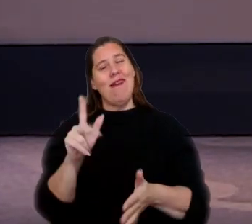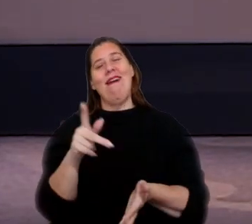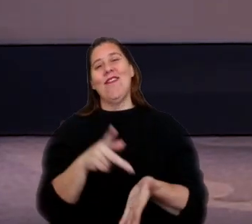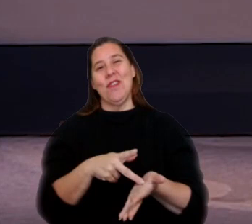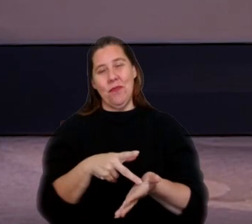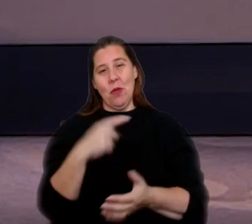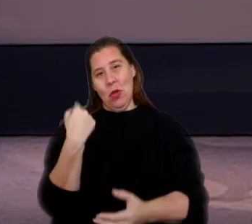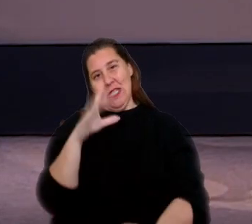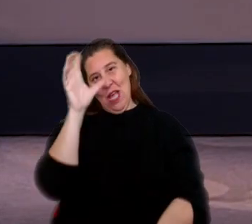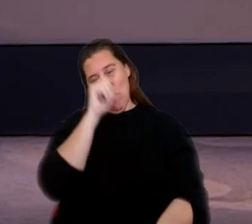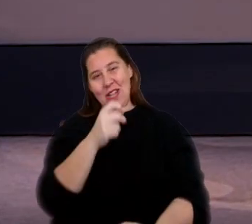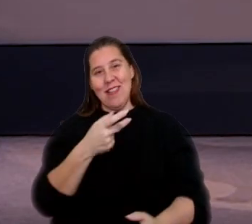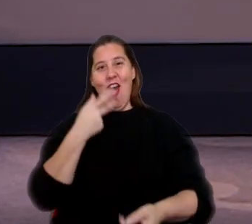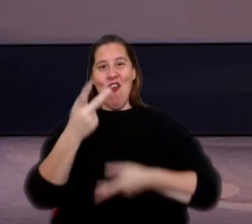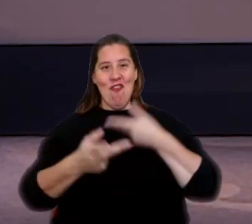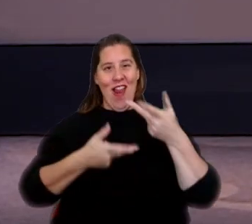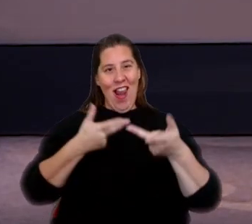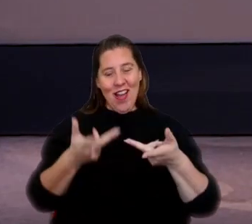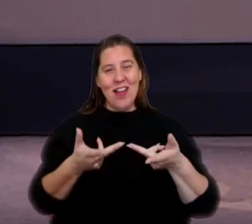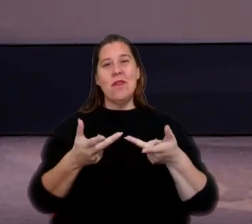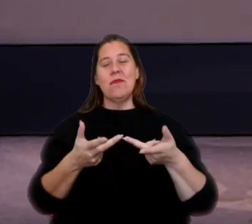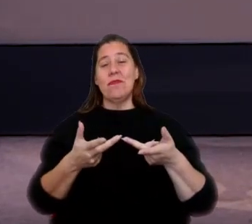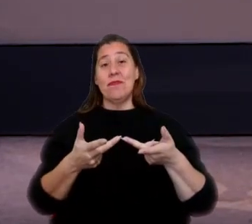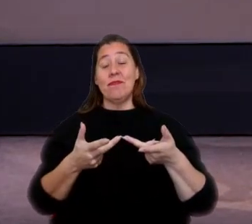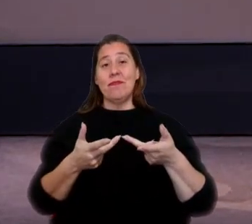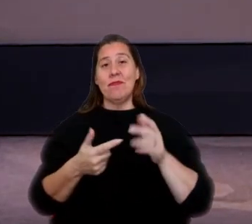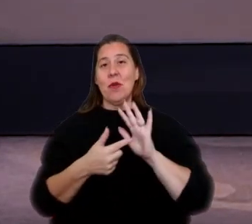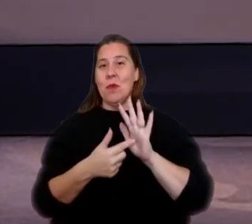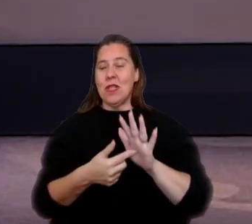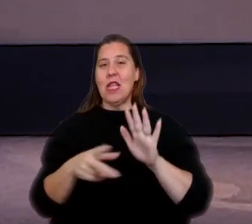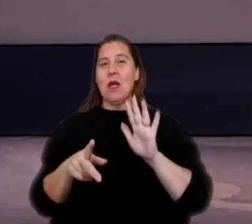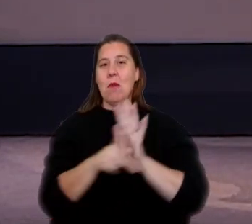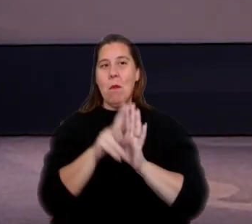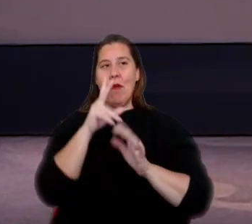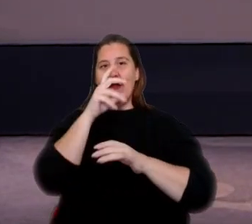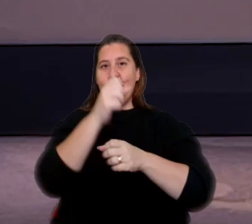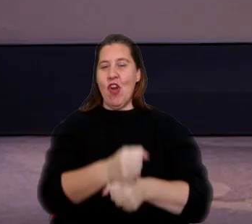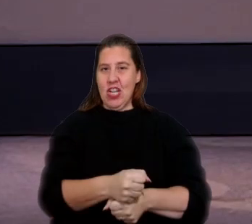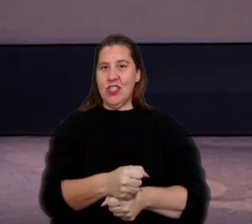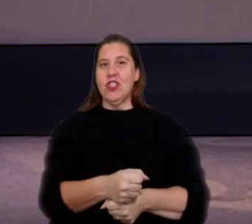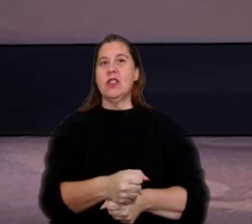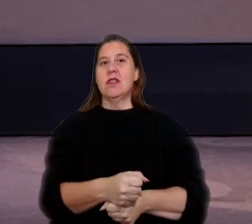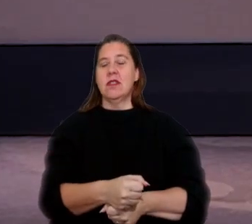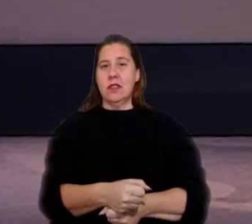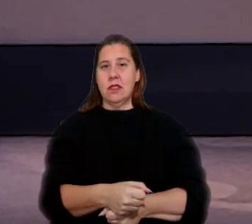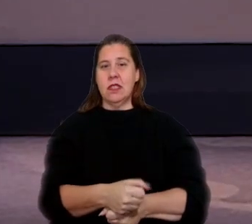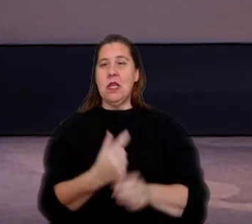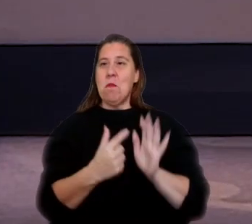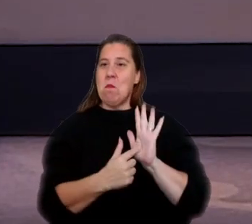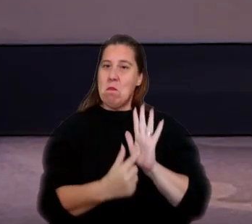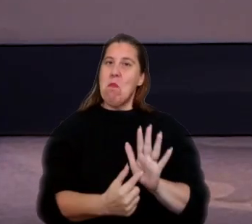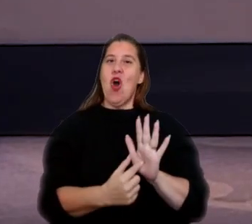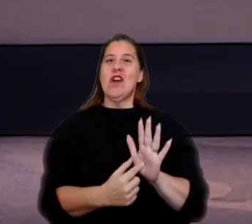assim, realmente, para a gente aprender a falar, uma fala que seja própria, potente,